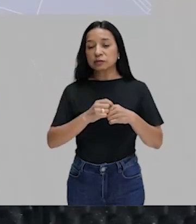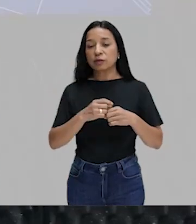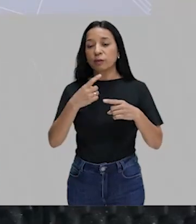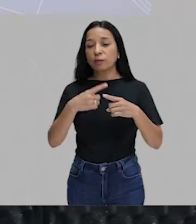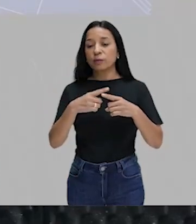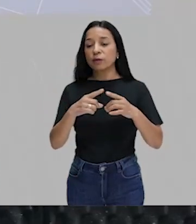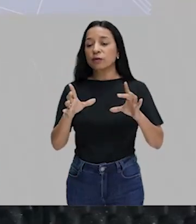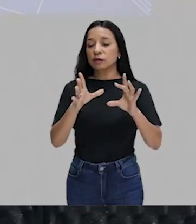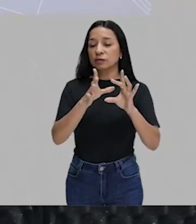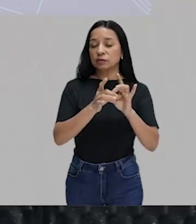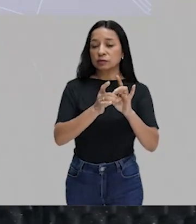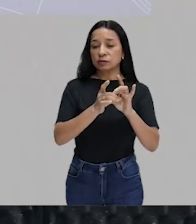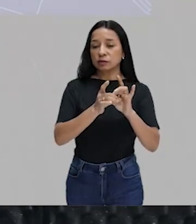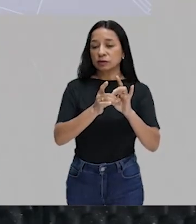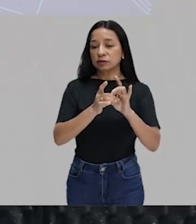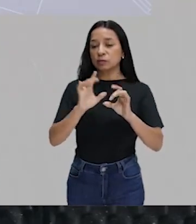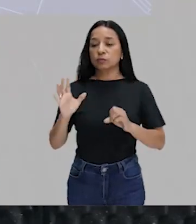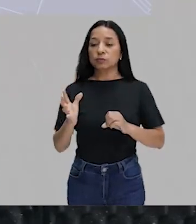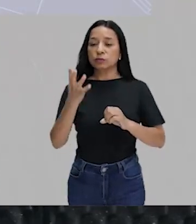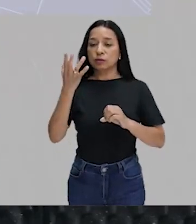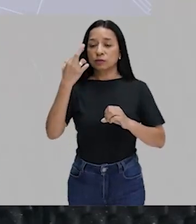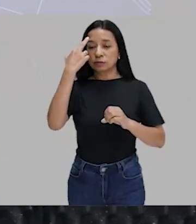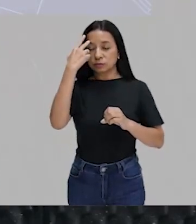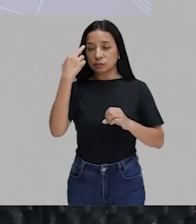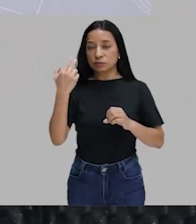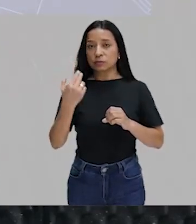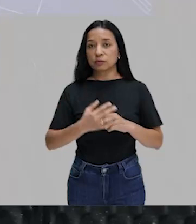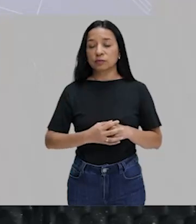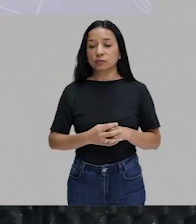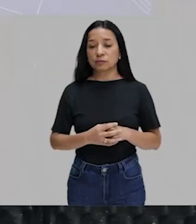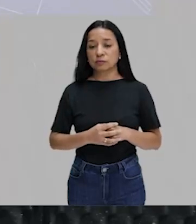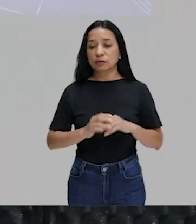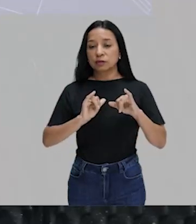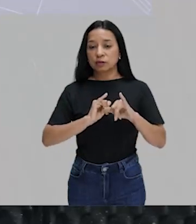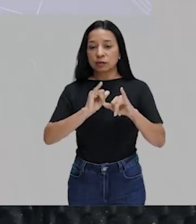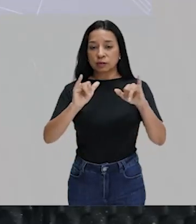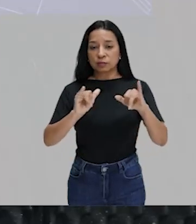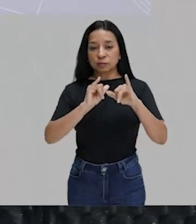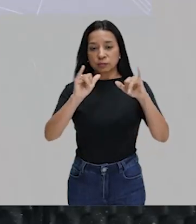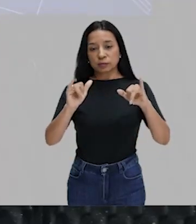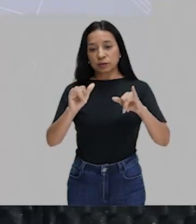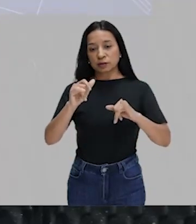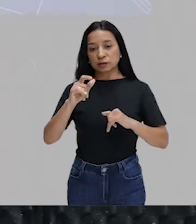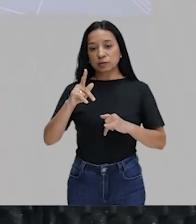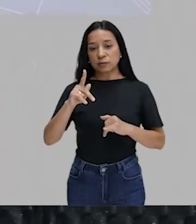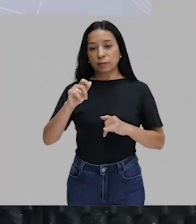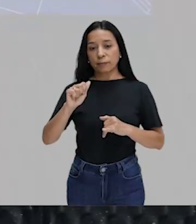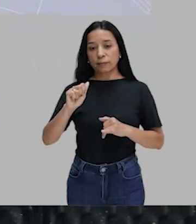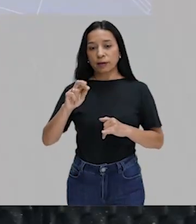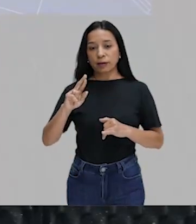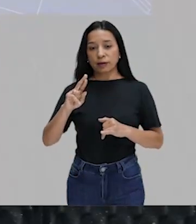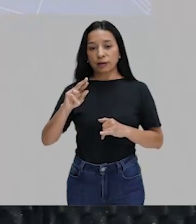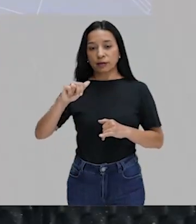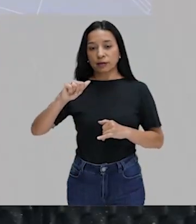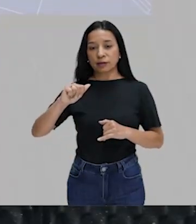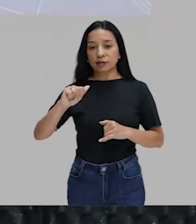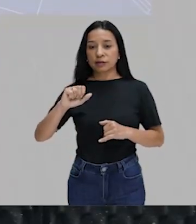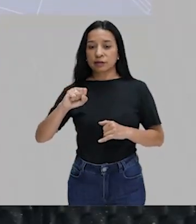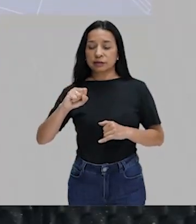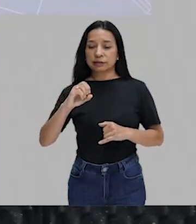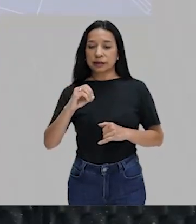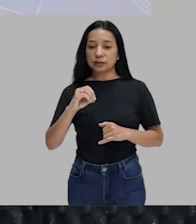dessa associação com os fatos históricos. A publicação de Parnasse Contemporain, né? Olha que eu